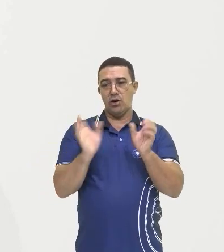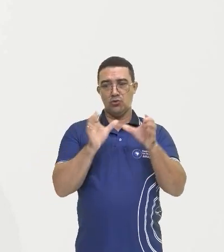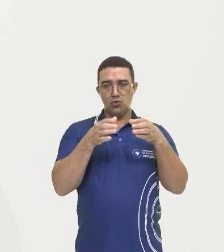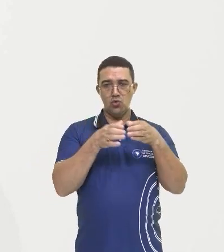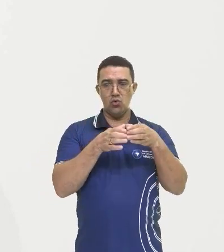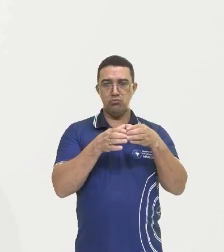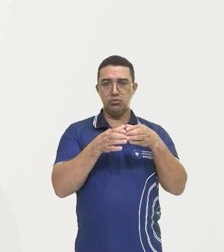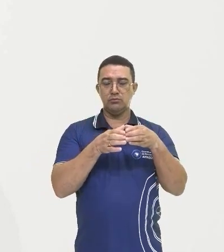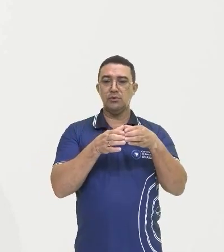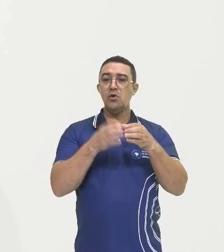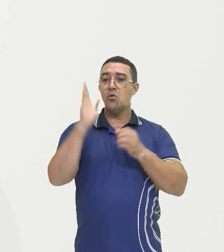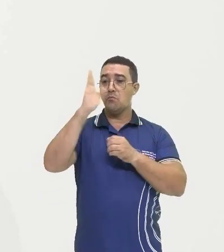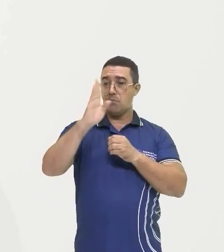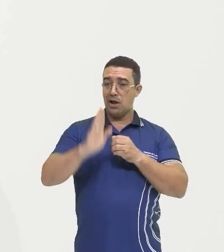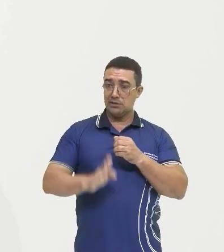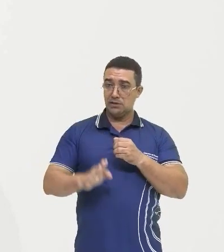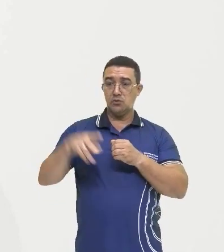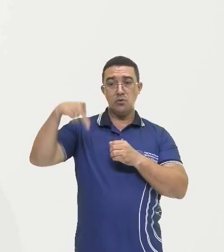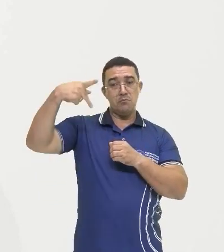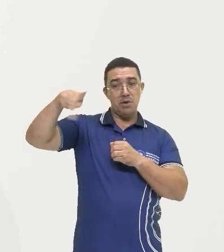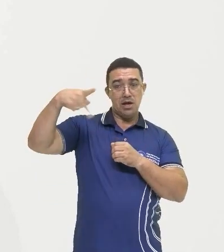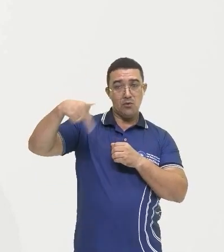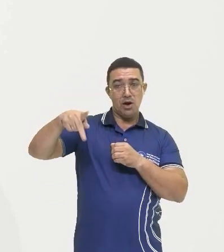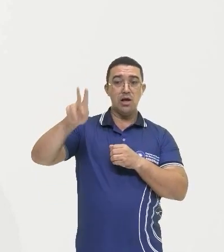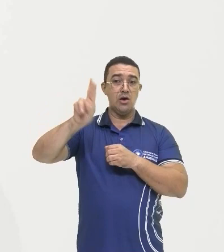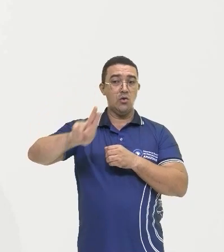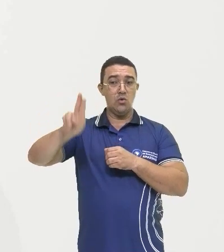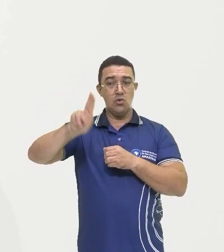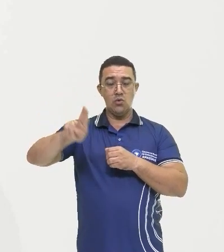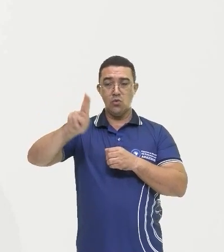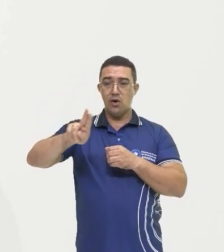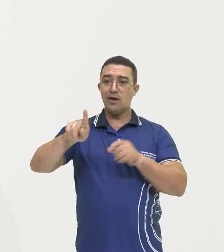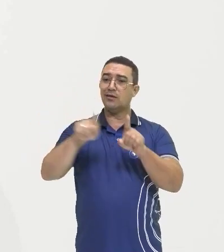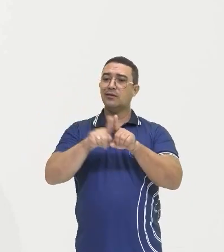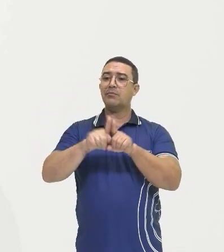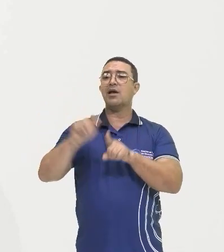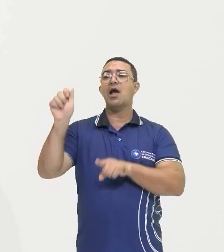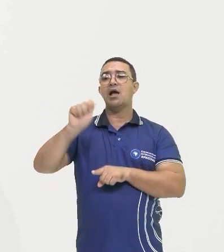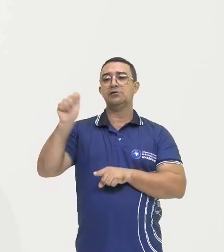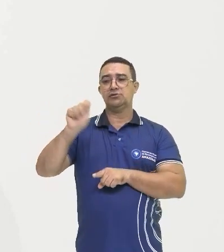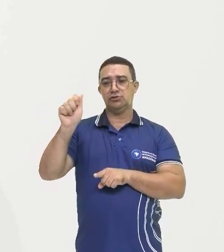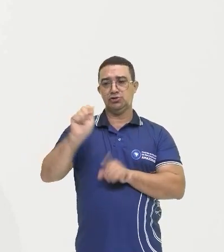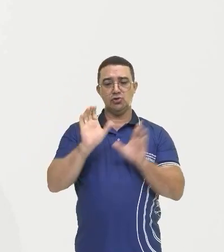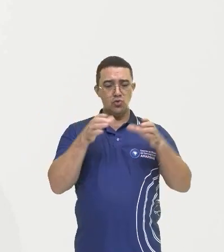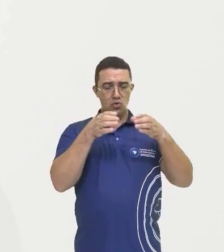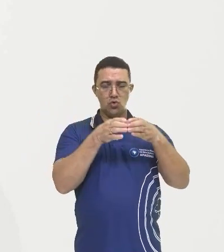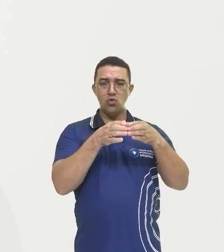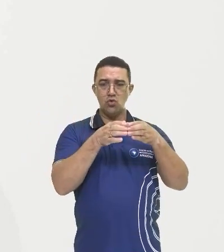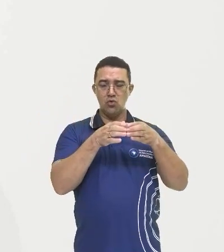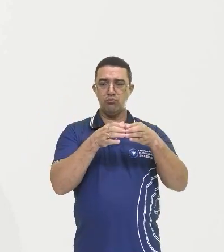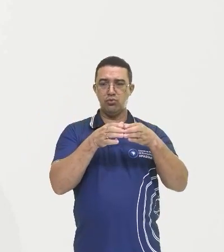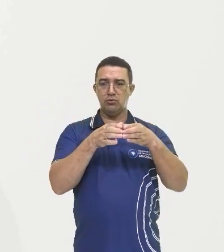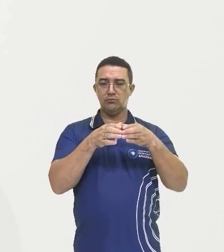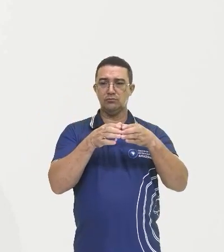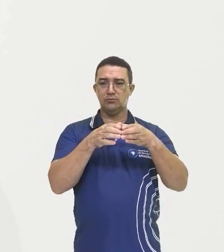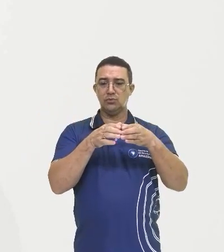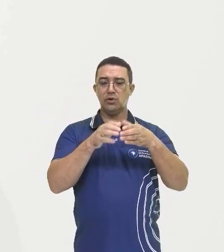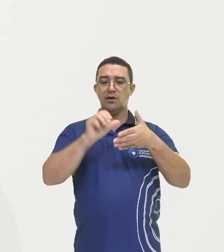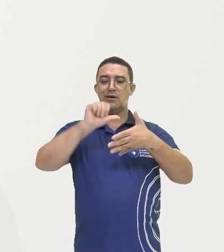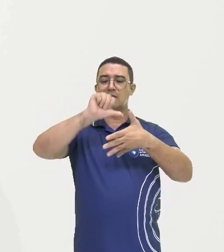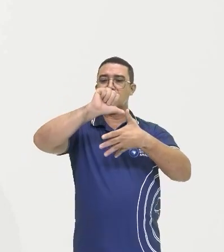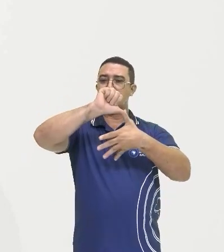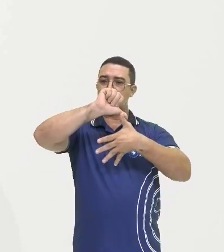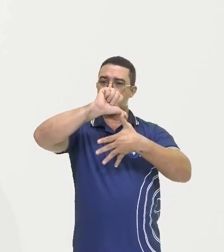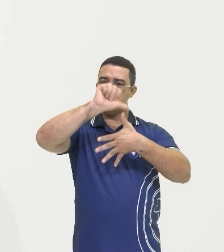permanente o Brasil, o Paraguai, o Uruguai e a Argentina. Então, todos os países fora do bloco